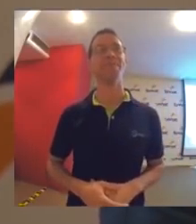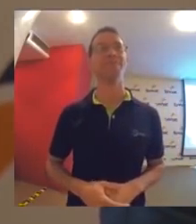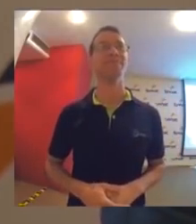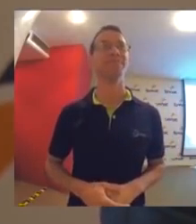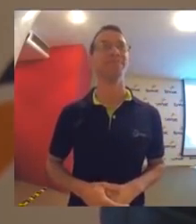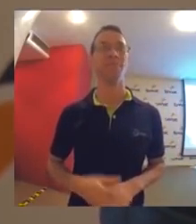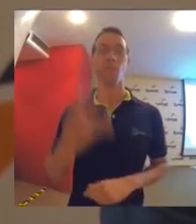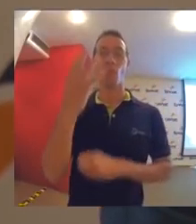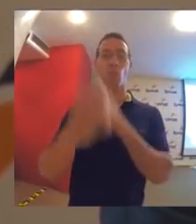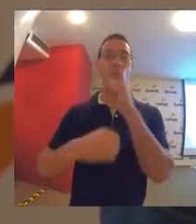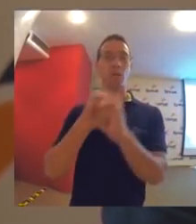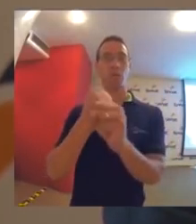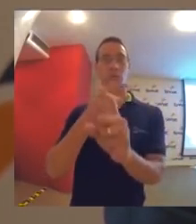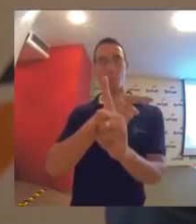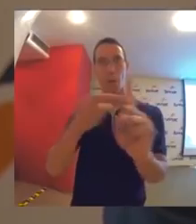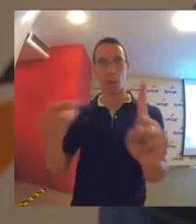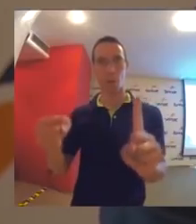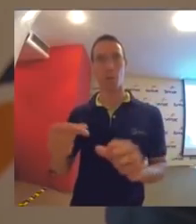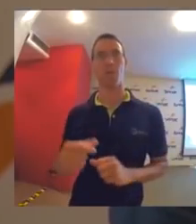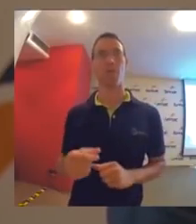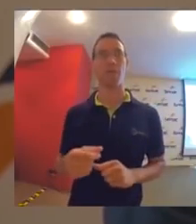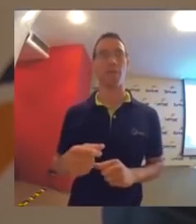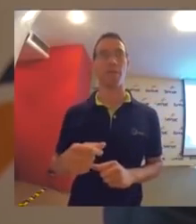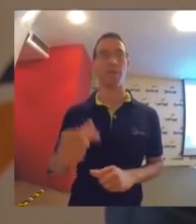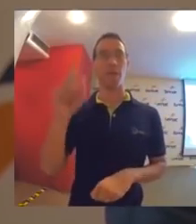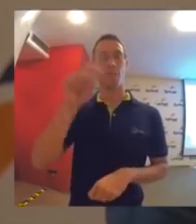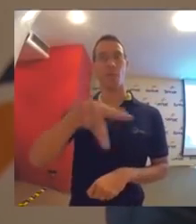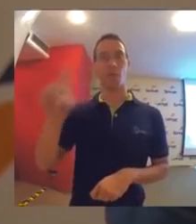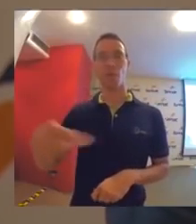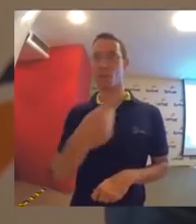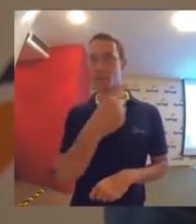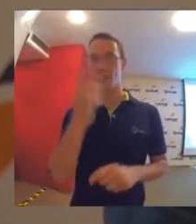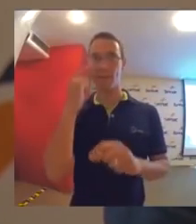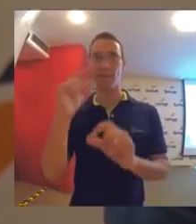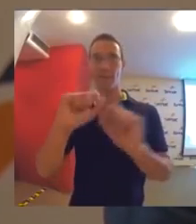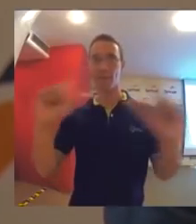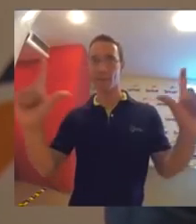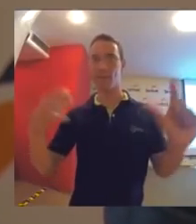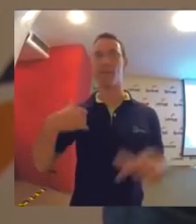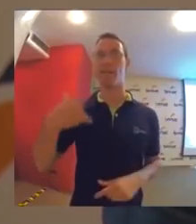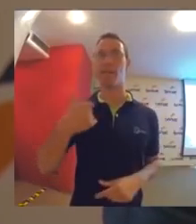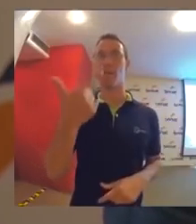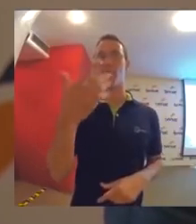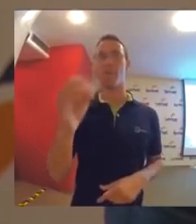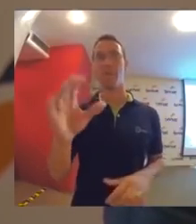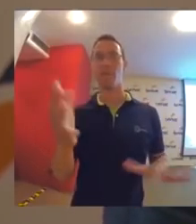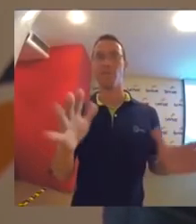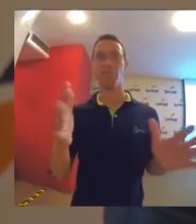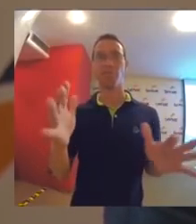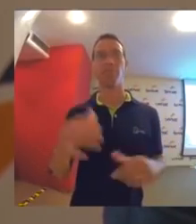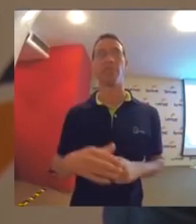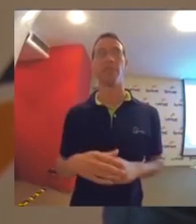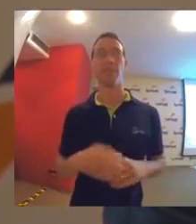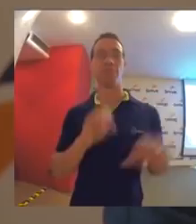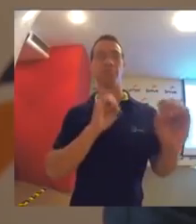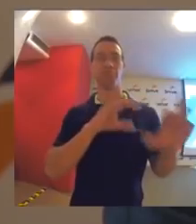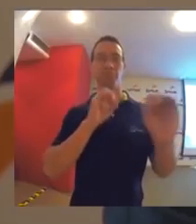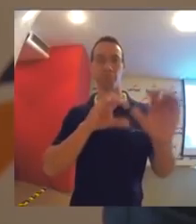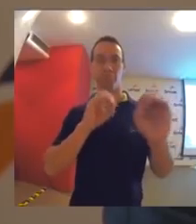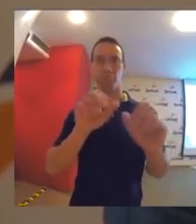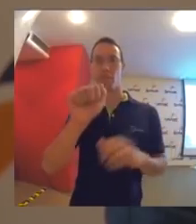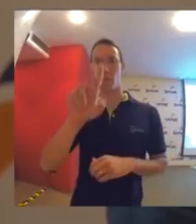Há 4 anos e meio, esta professora tinha 20 anos de trabalho em sala de aula.